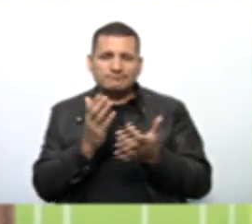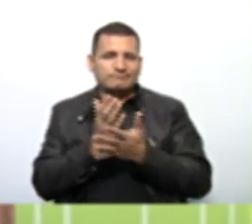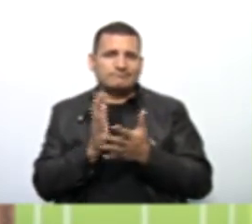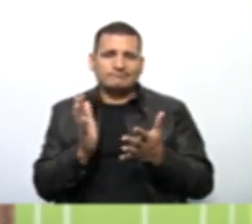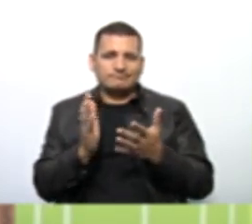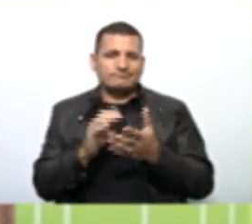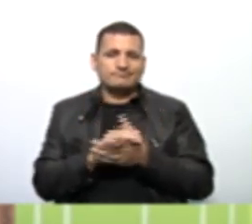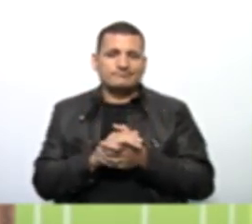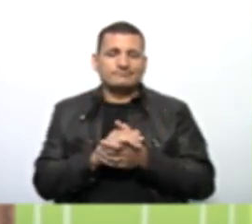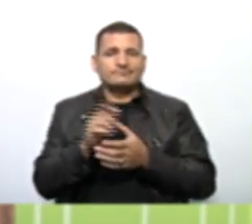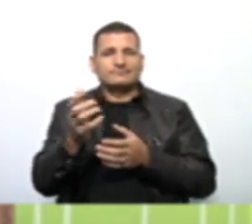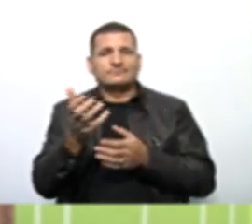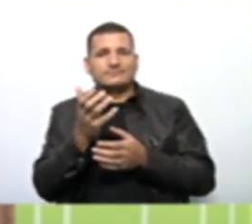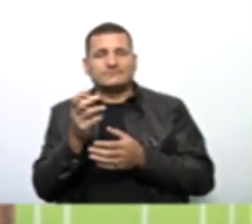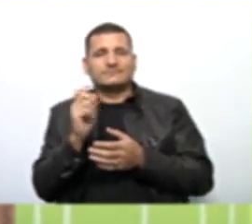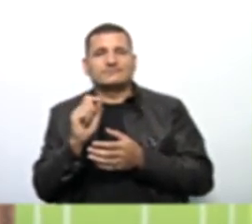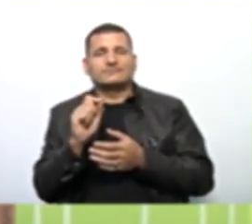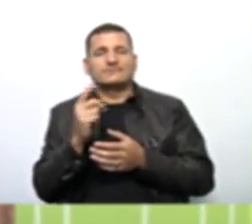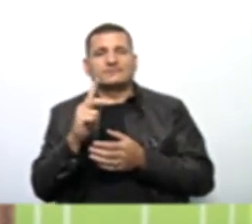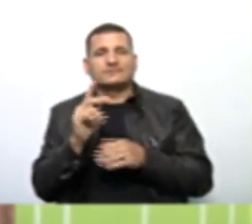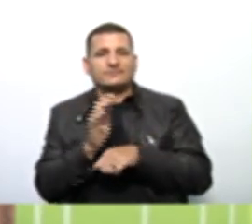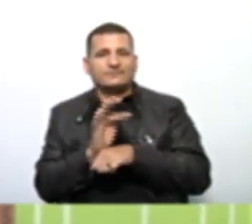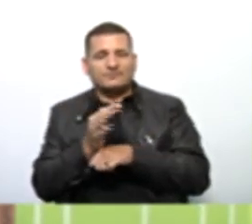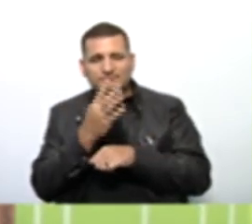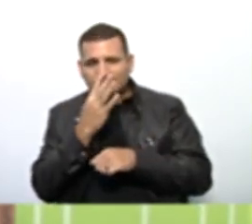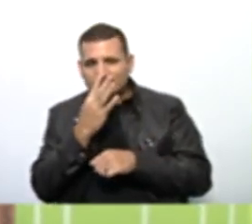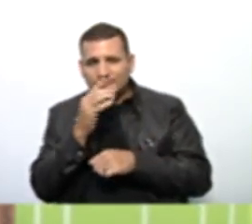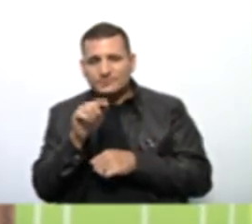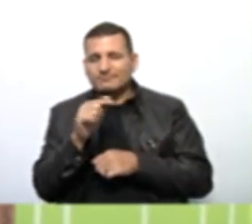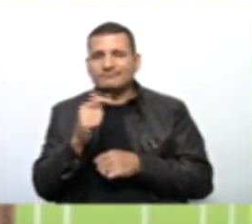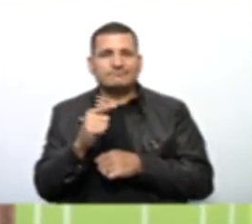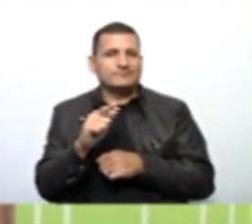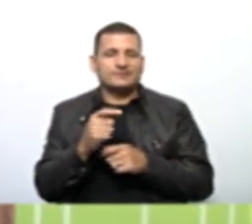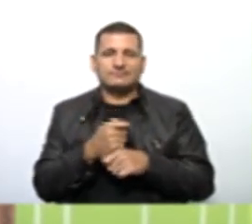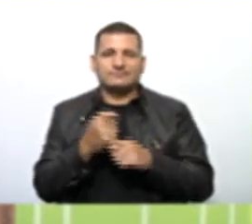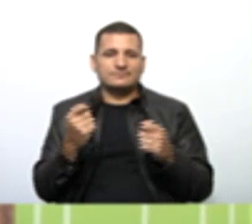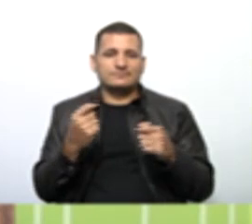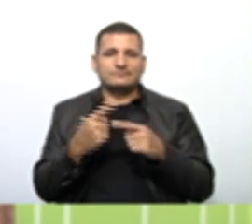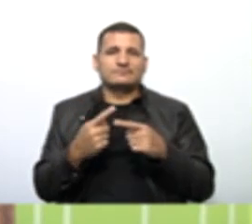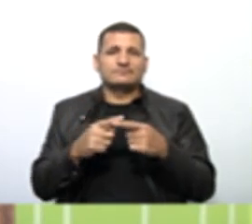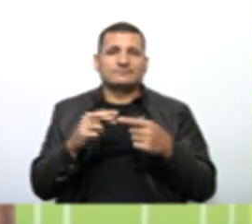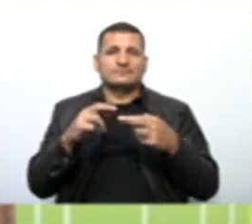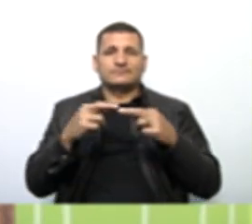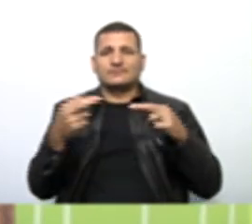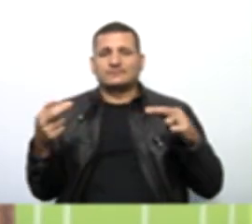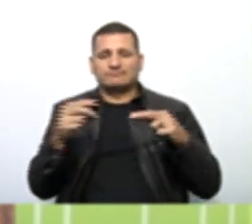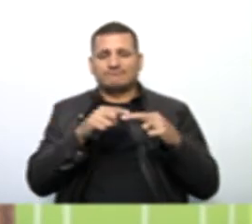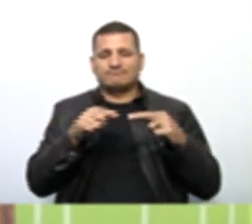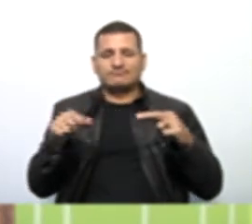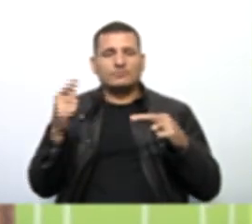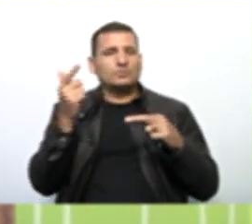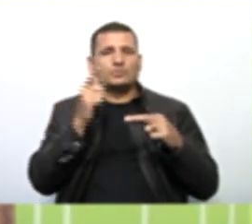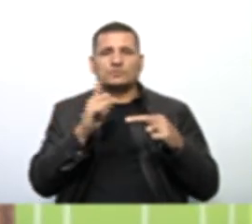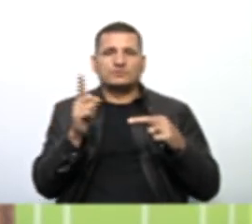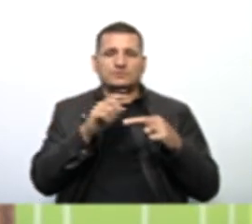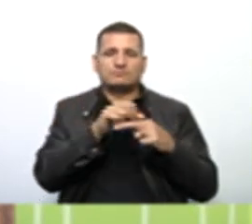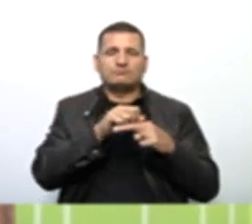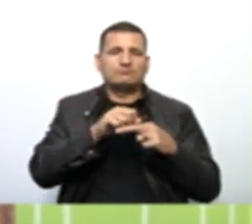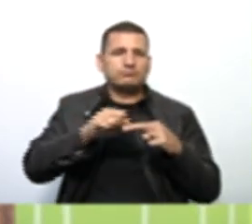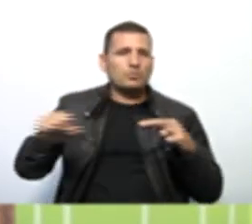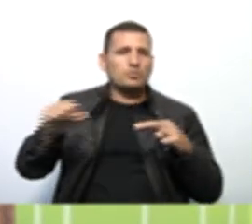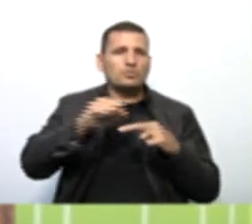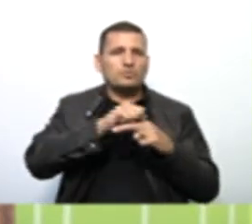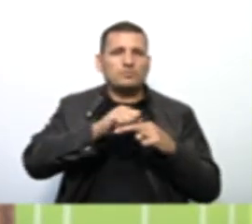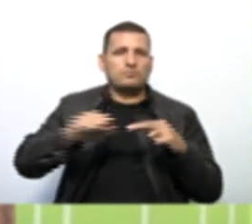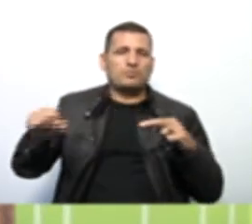transmissão que você queria assistir o filme essas coisas não vai ter condições porque o carro não vai conseguir transmitir aquela potência